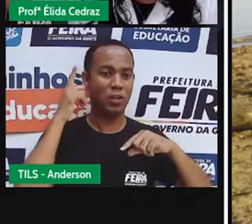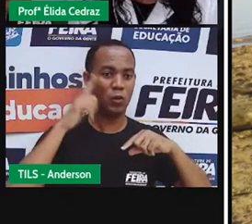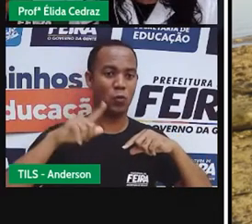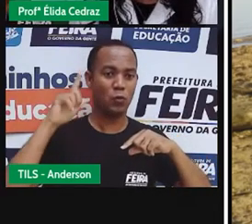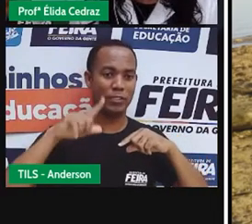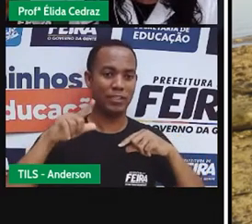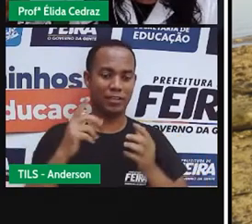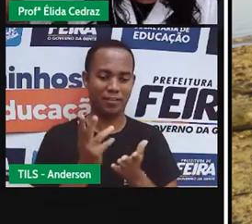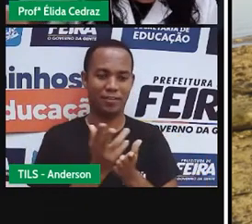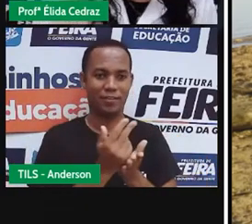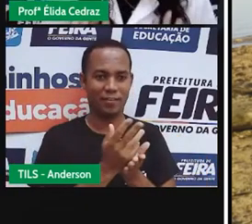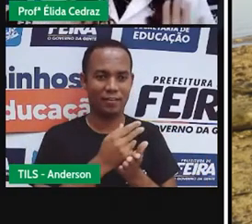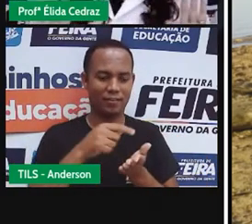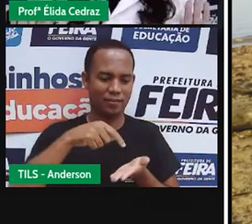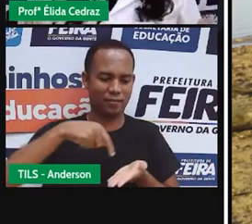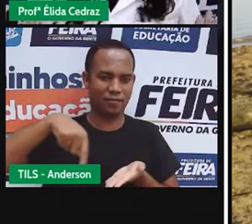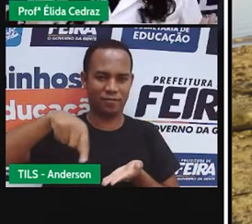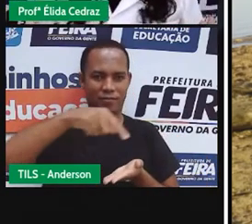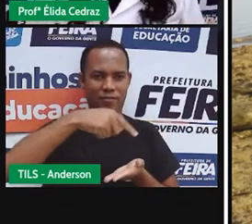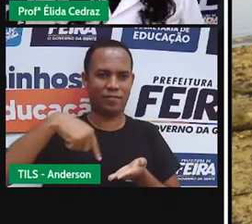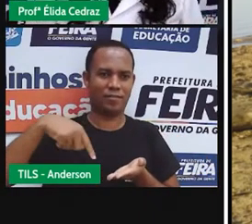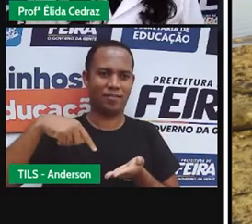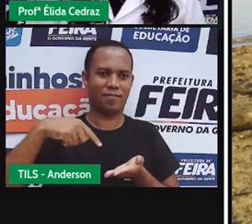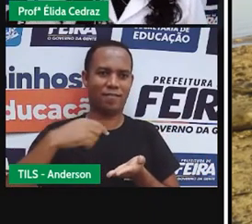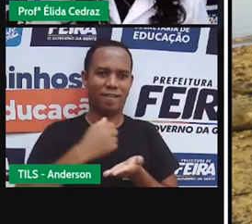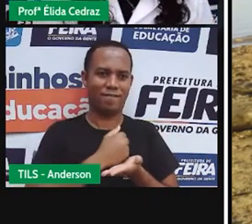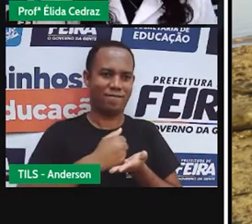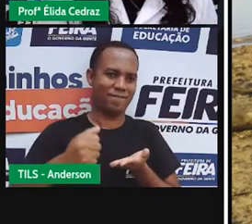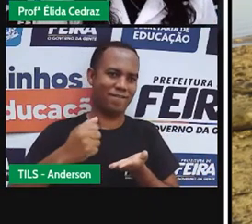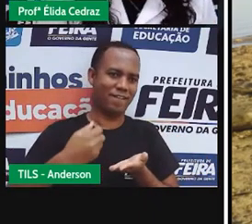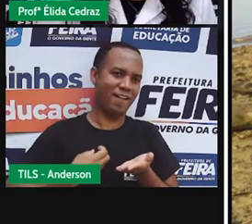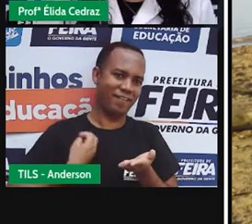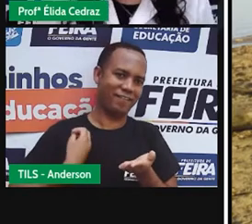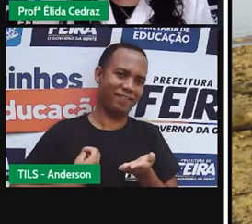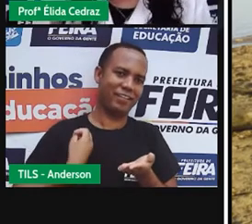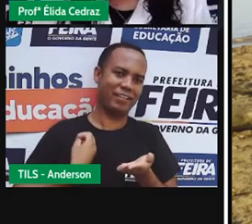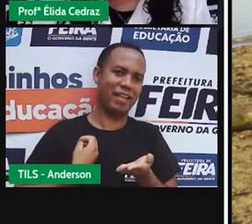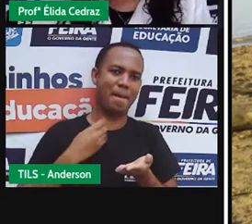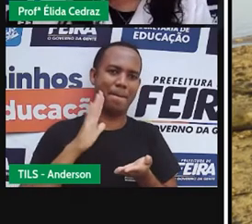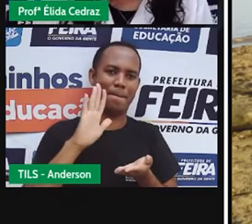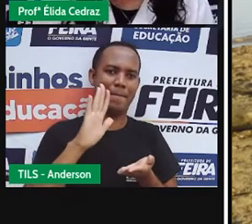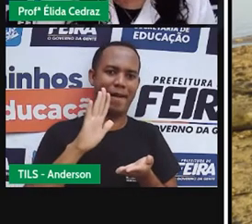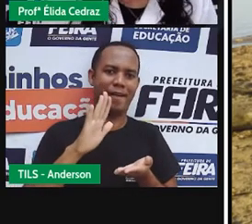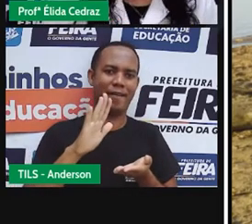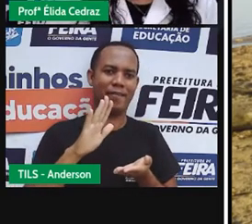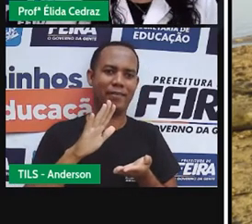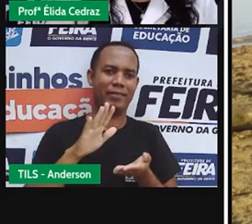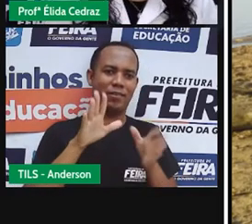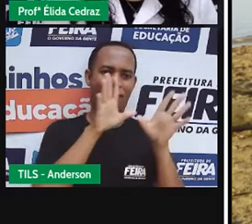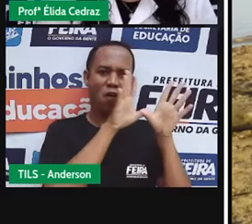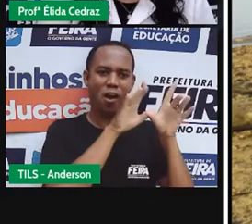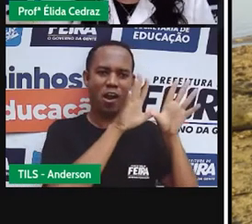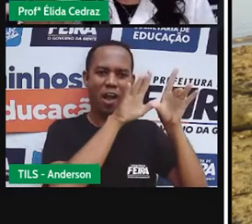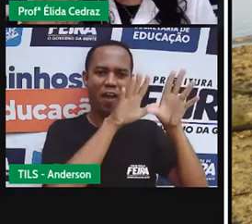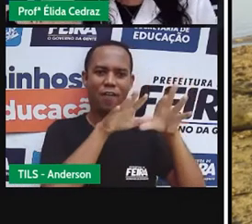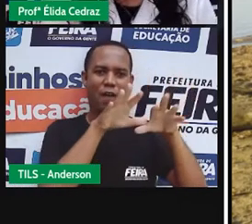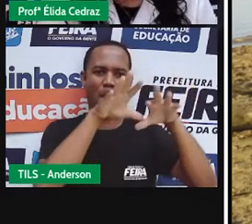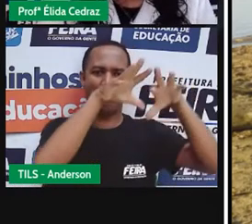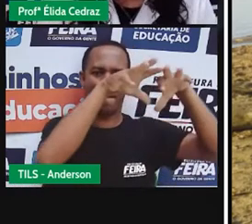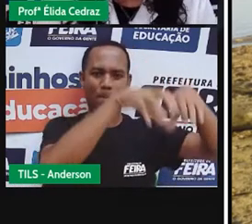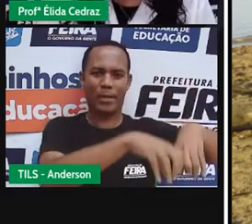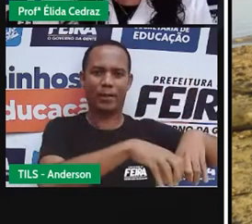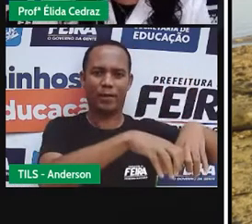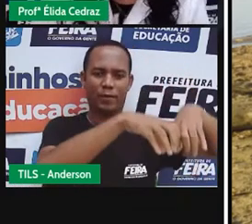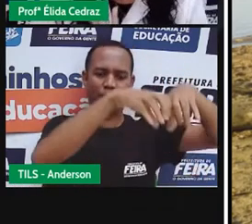onde começa o desenho da árvore, eles estão salvos. Se não, se o gavião pegar, o gavião leva eles para o